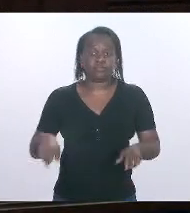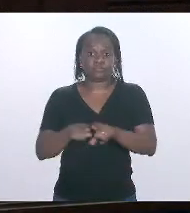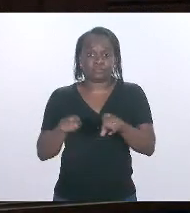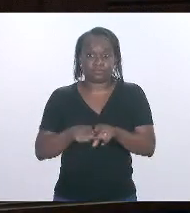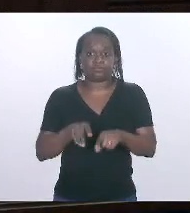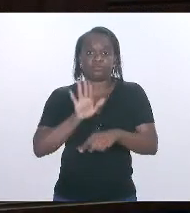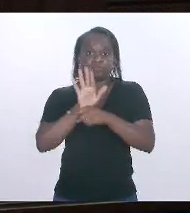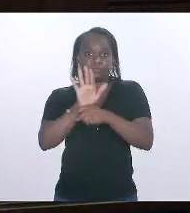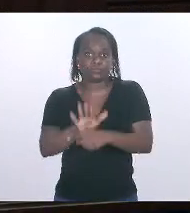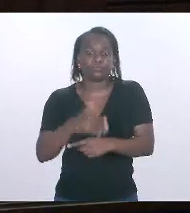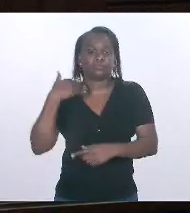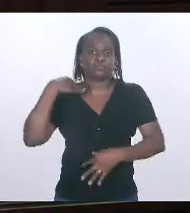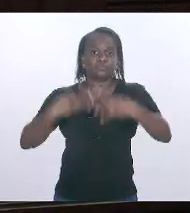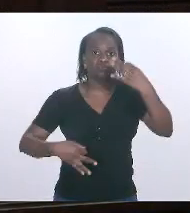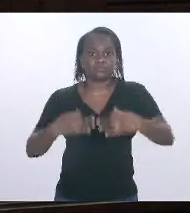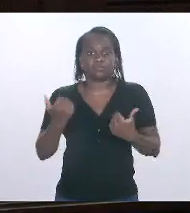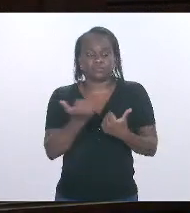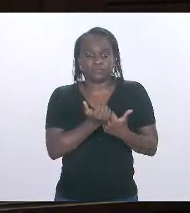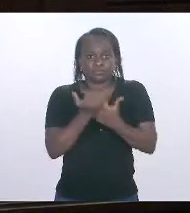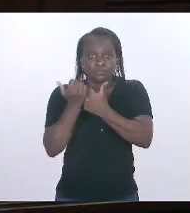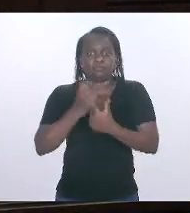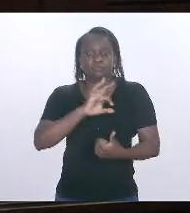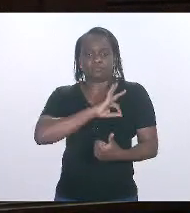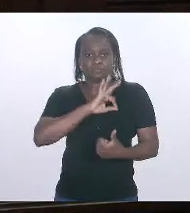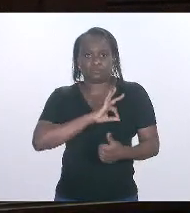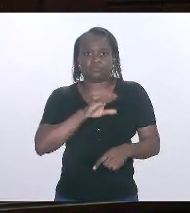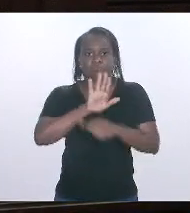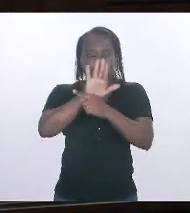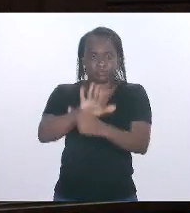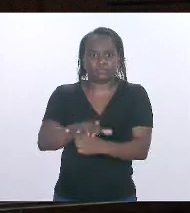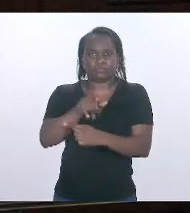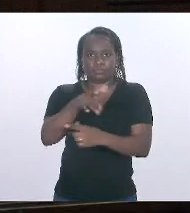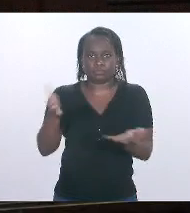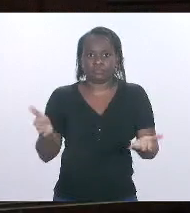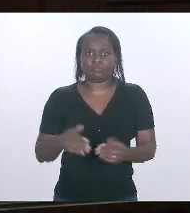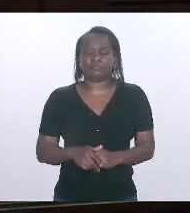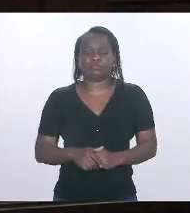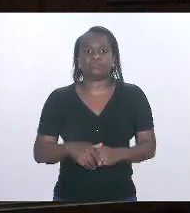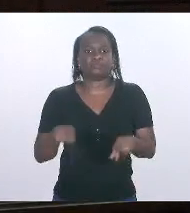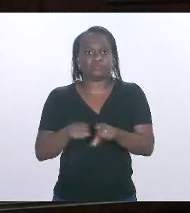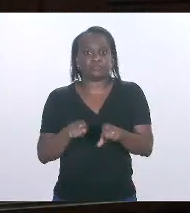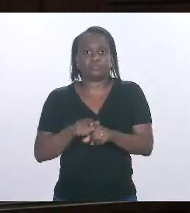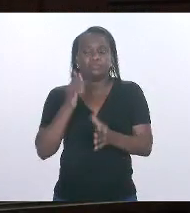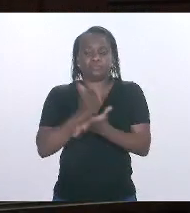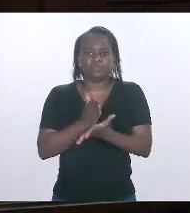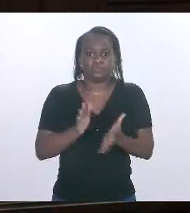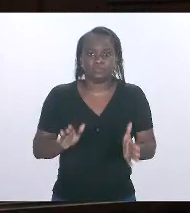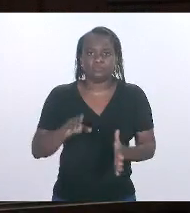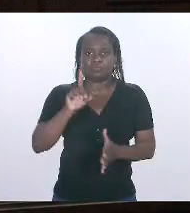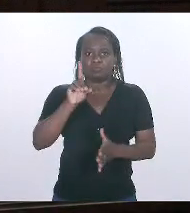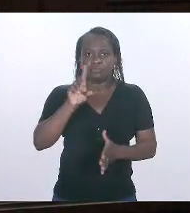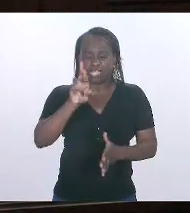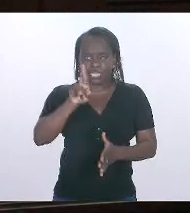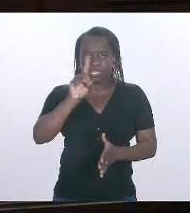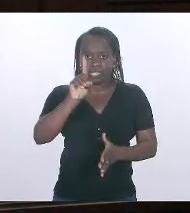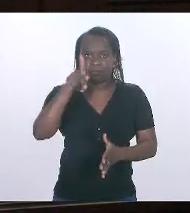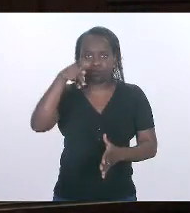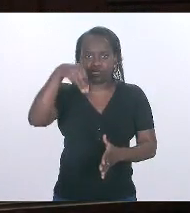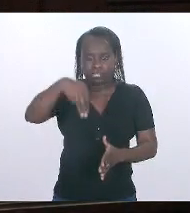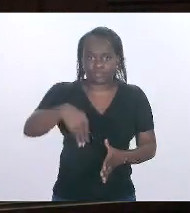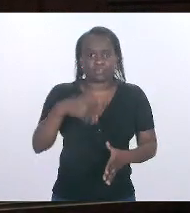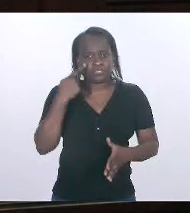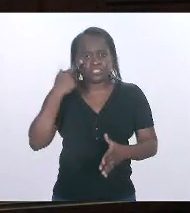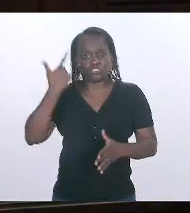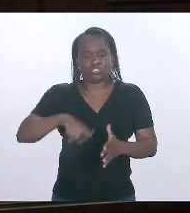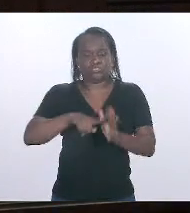dar amparo jurídico aos policiais e ajudá-los. E acabar com esse RDPM, rever esse